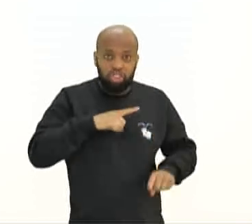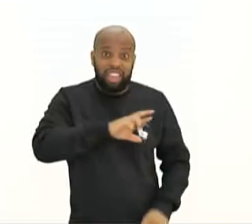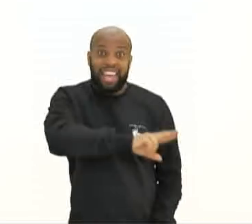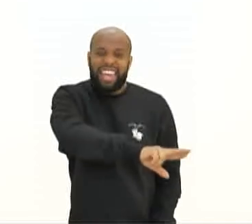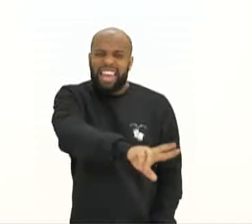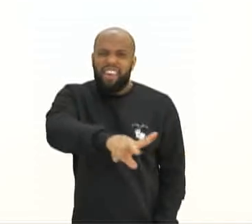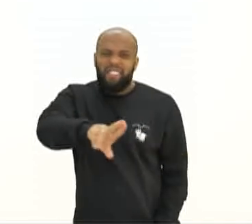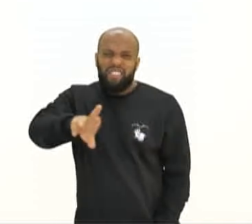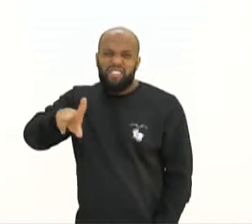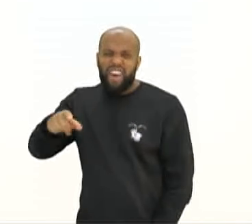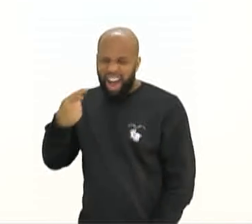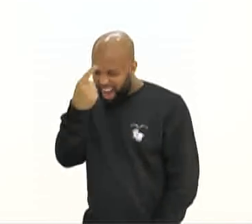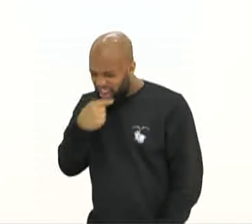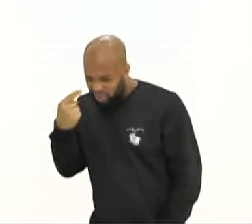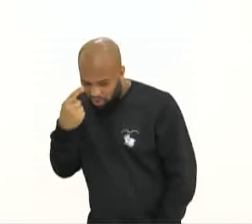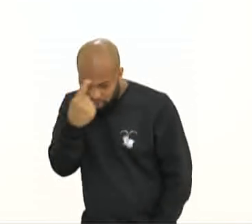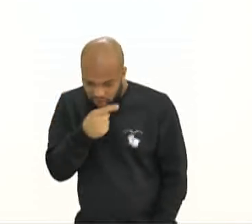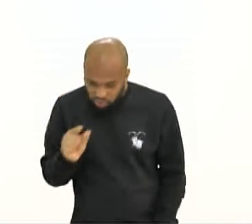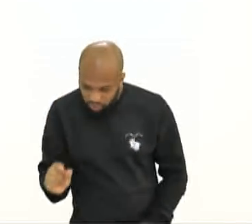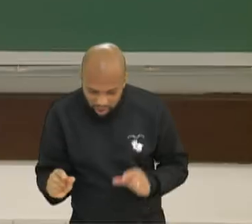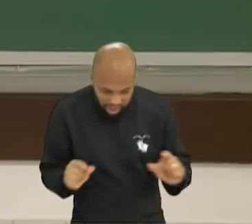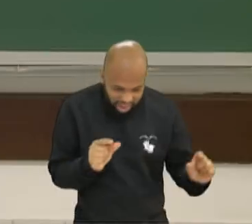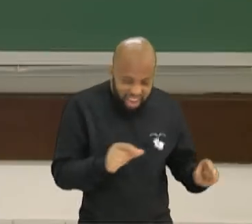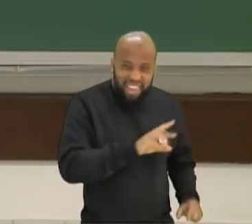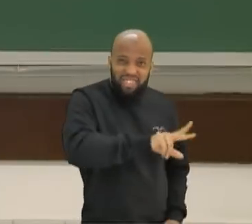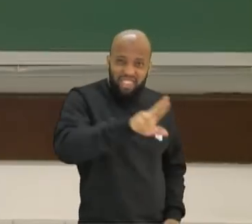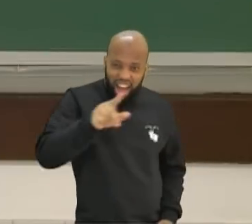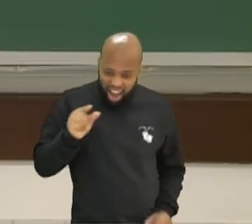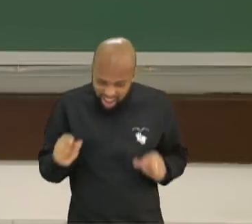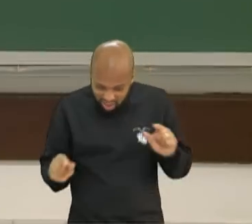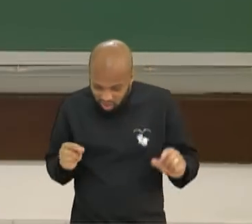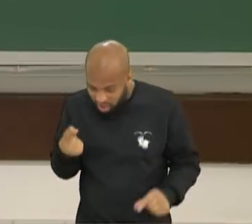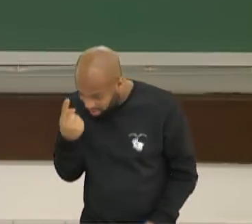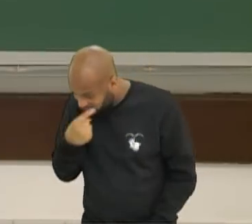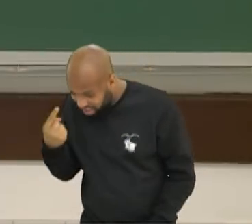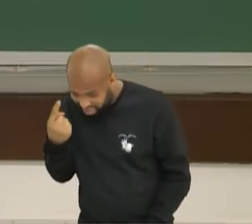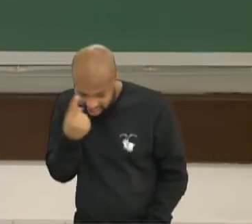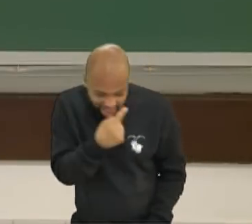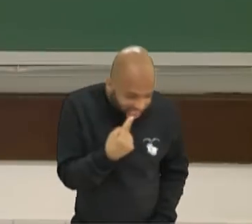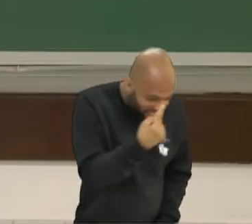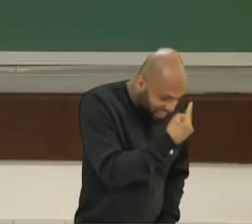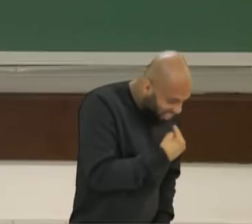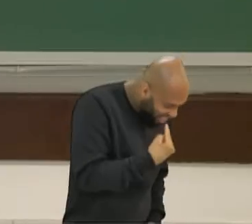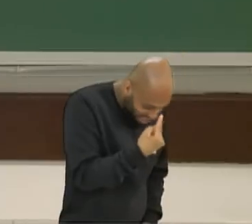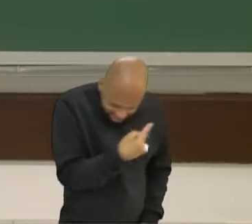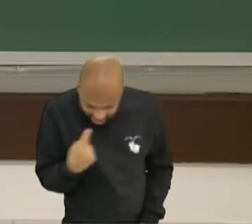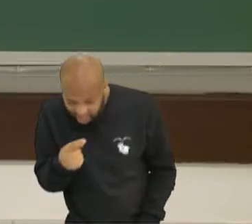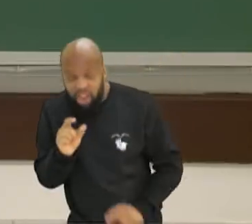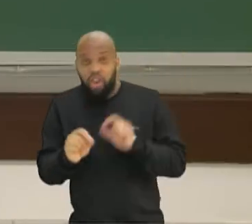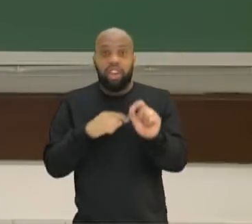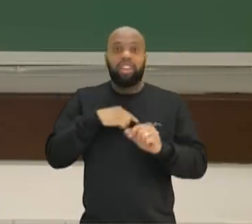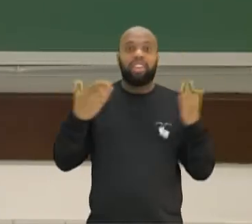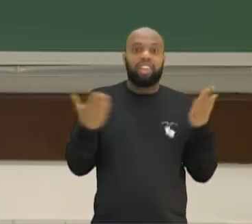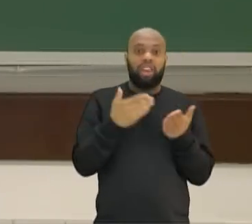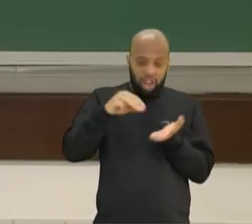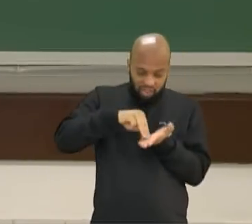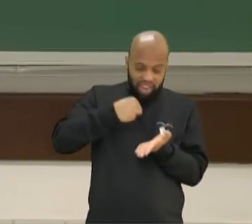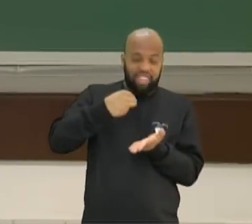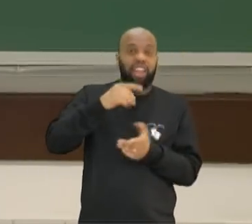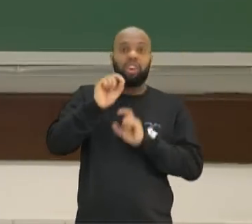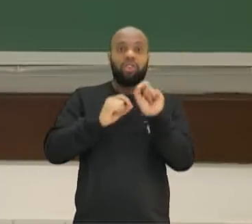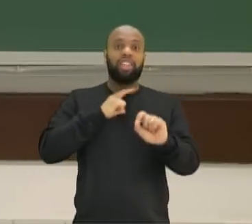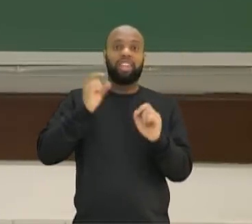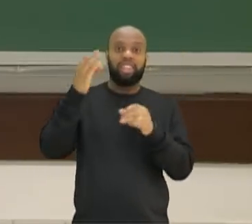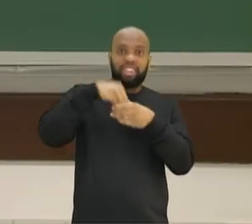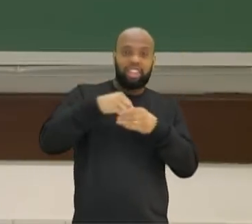de tantas amigas. Então, o que será que está acontecendo ali? Que mensagem eu trago pensando? Que eu vou pensar